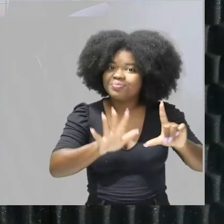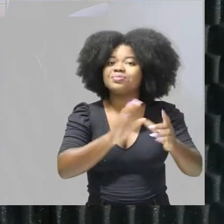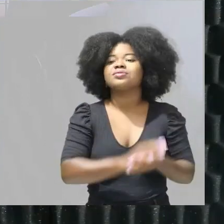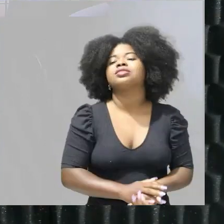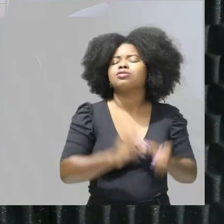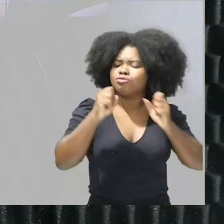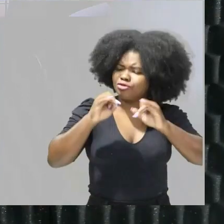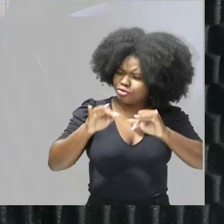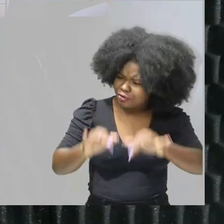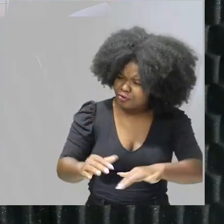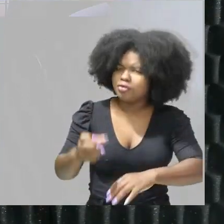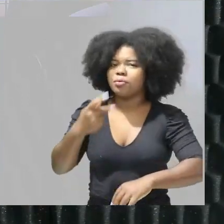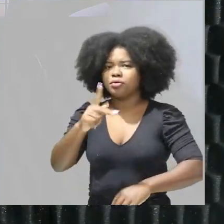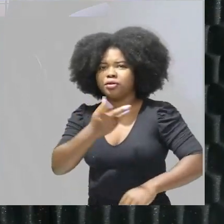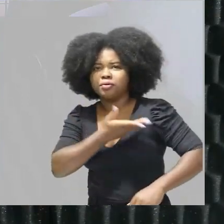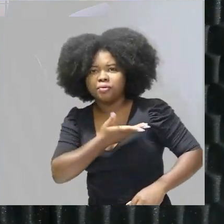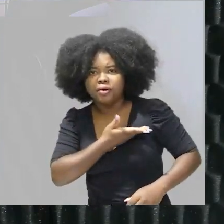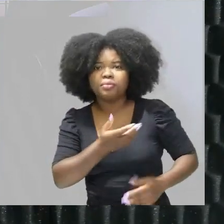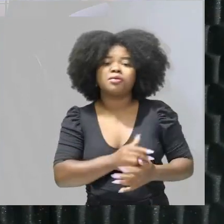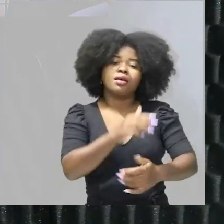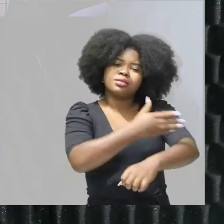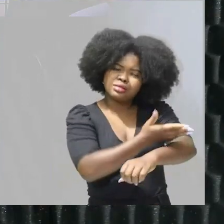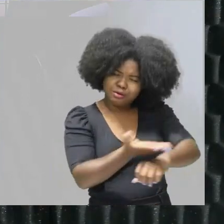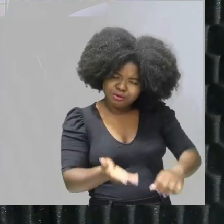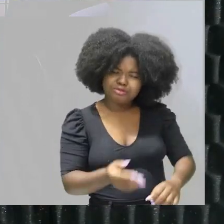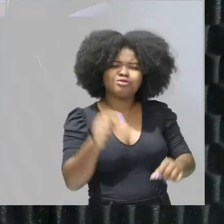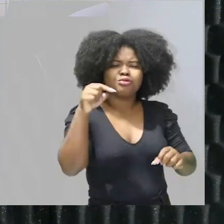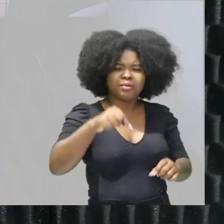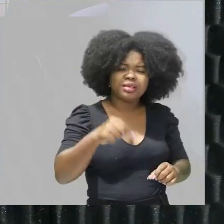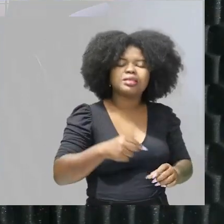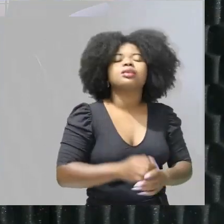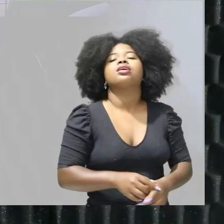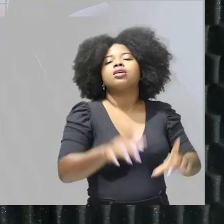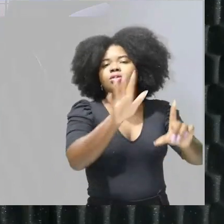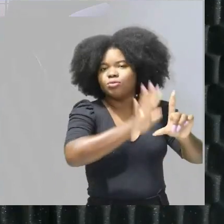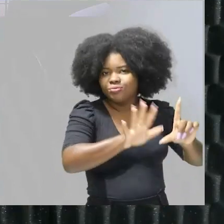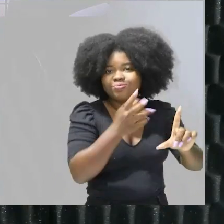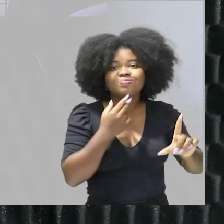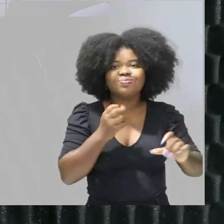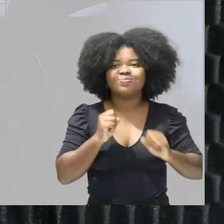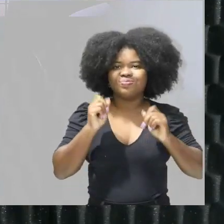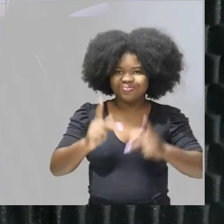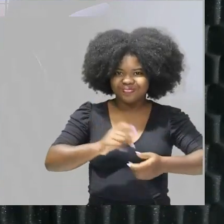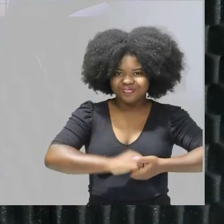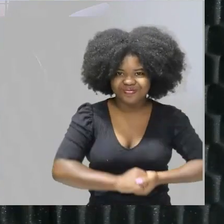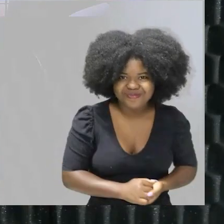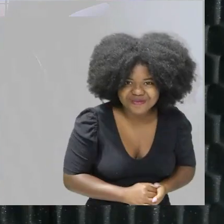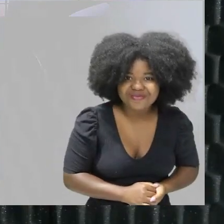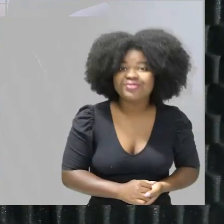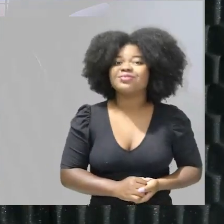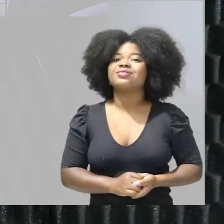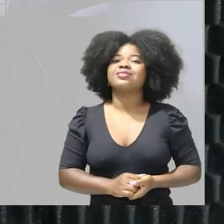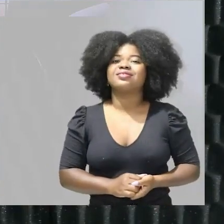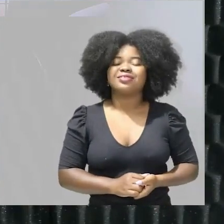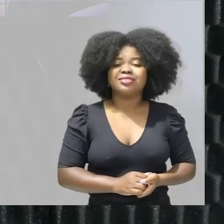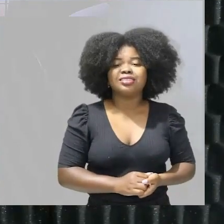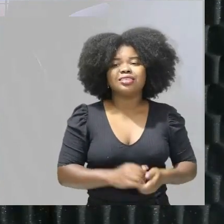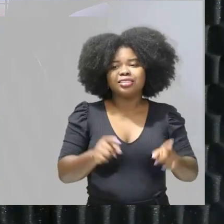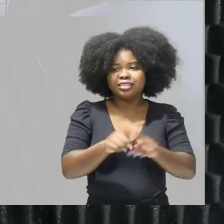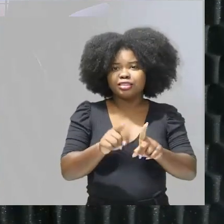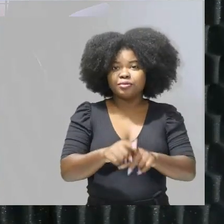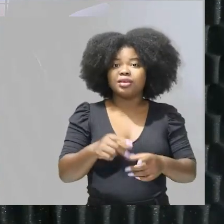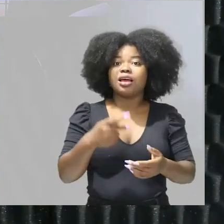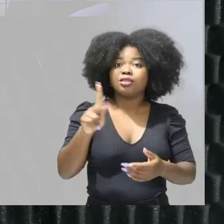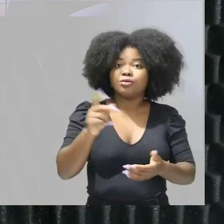e aí ele se acostuma com o nosso portal também tem o conto com a tua eu conto você também como elemento autônomo e como